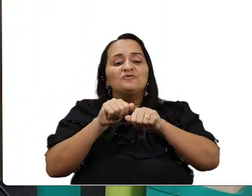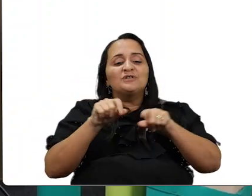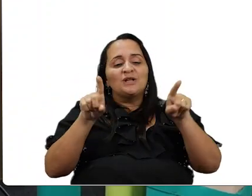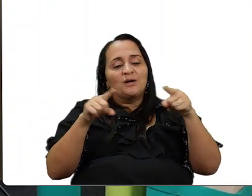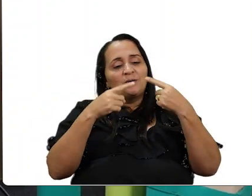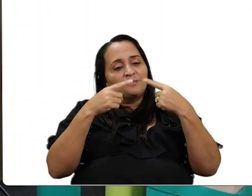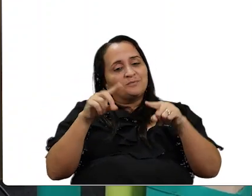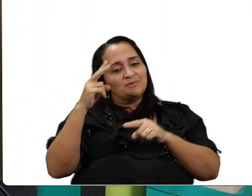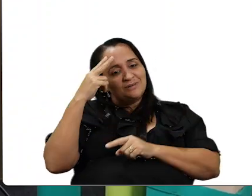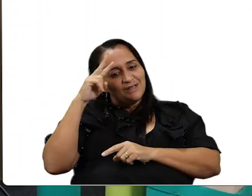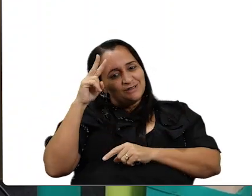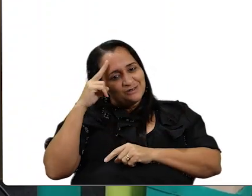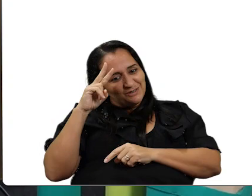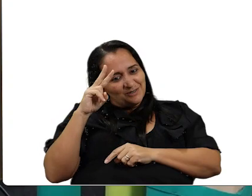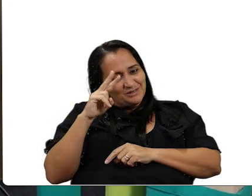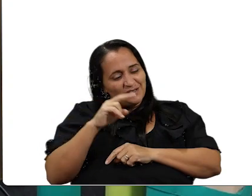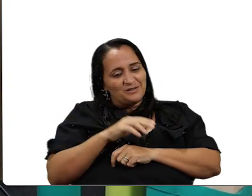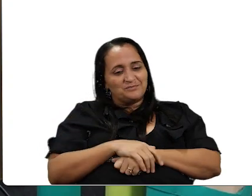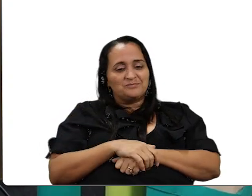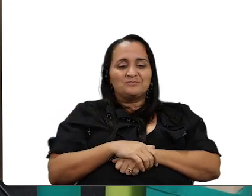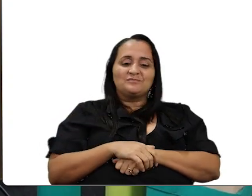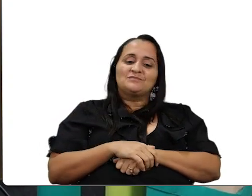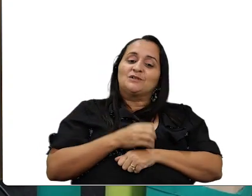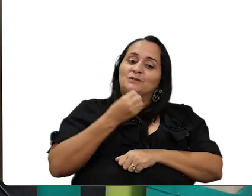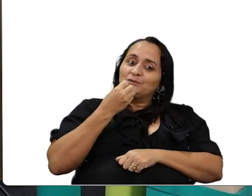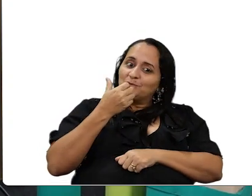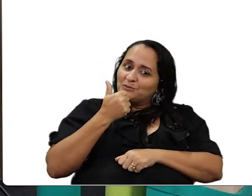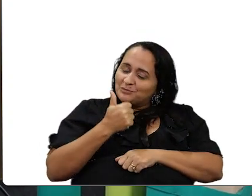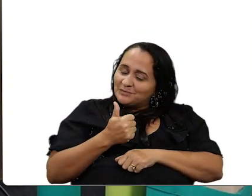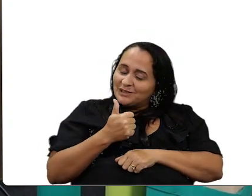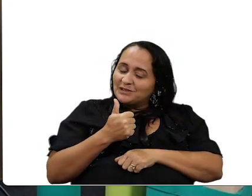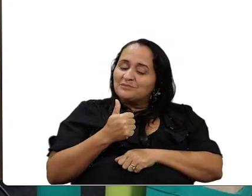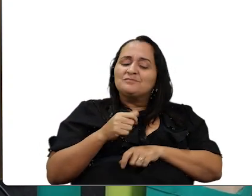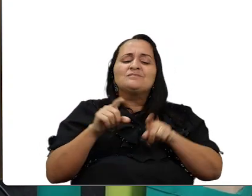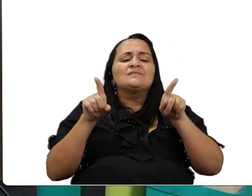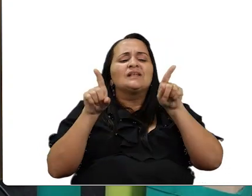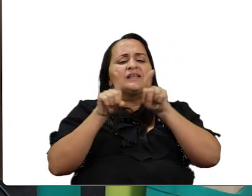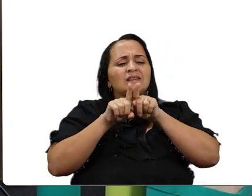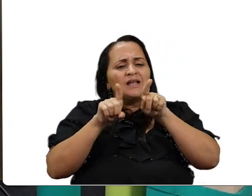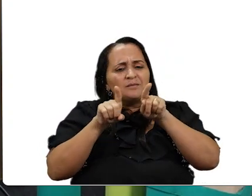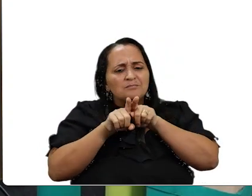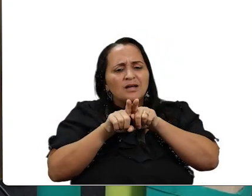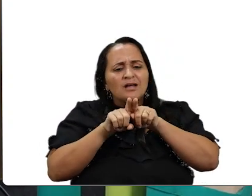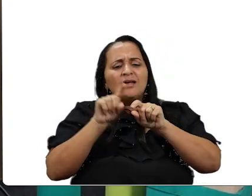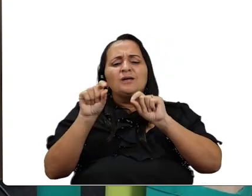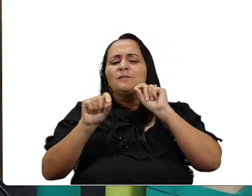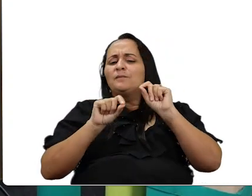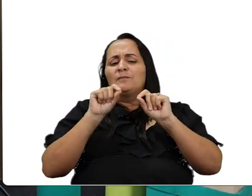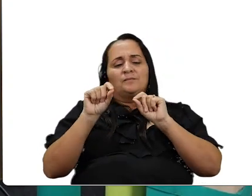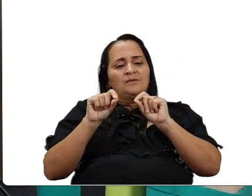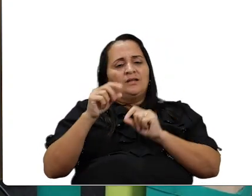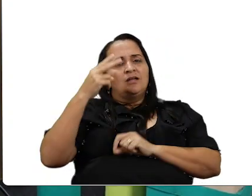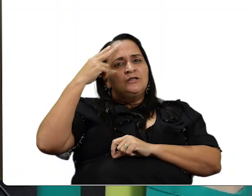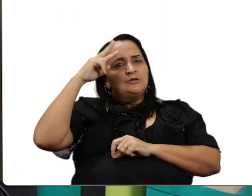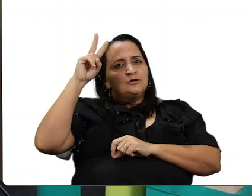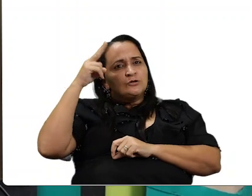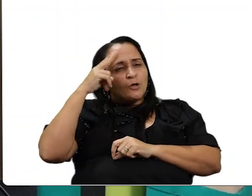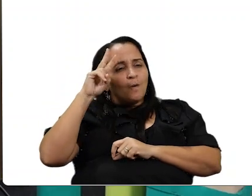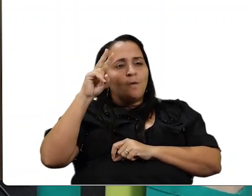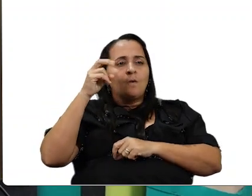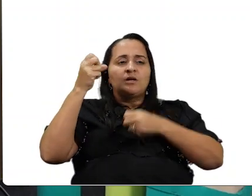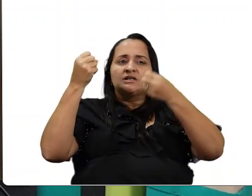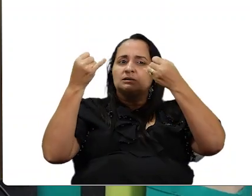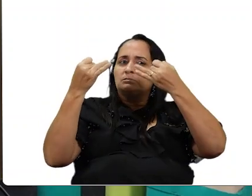dessa história, tá bom? E também trazer um pouquinho dos elementos da história para que você conheça